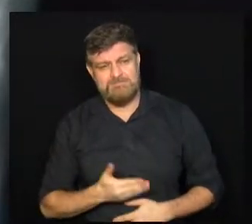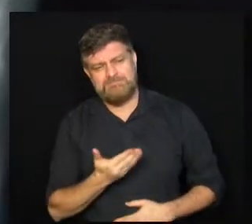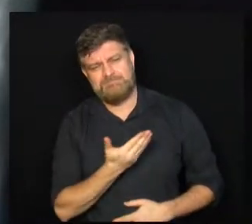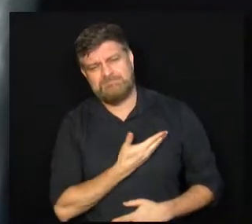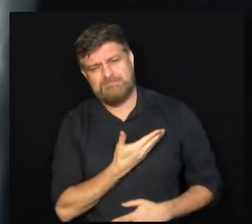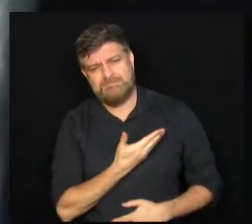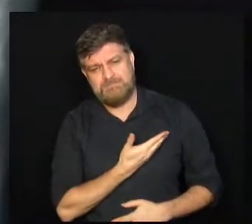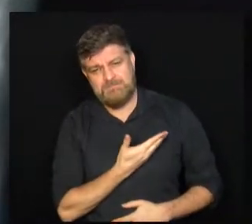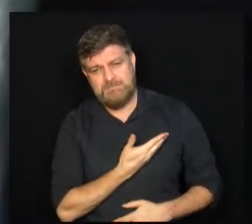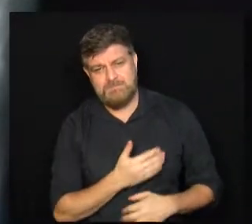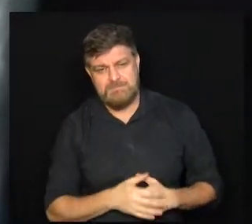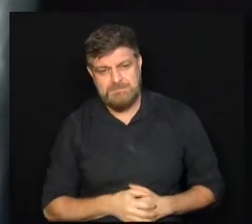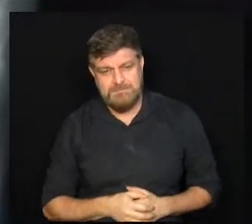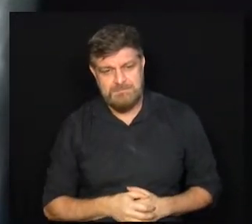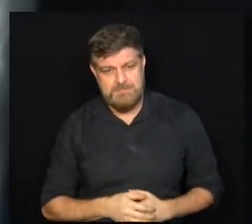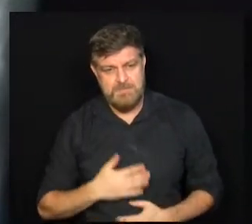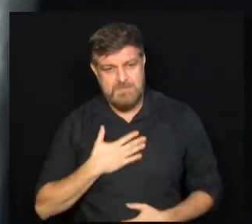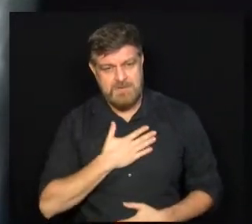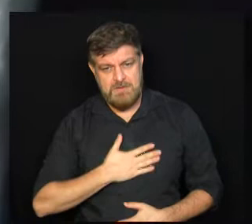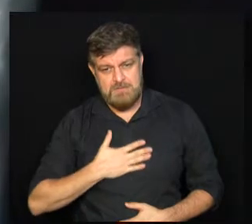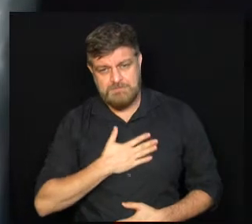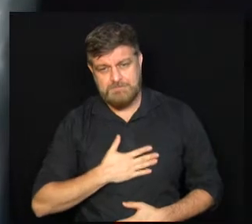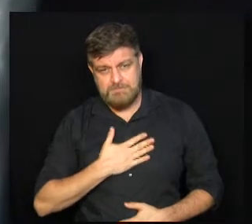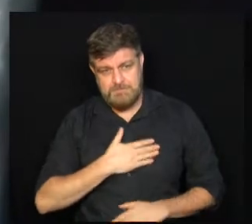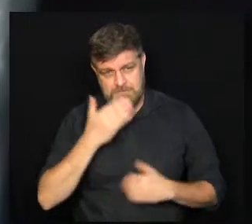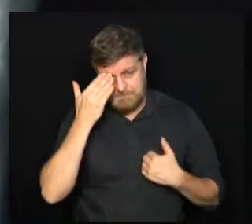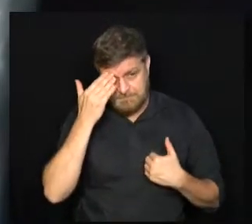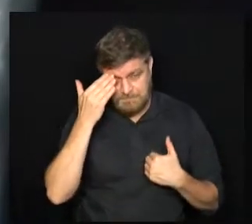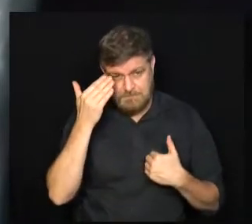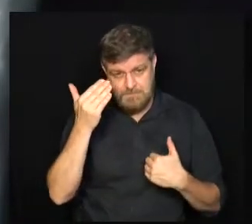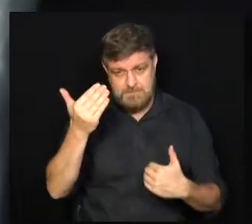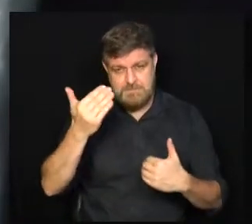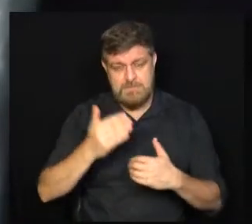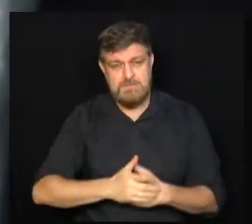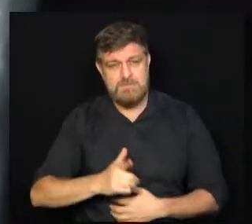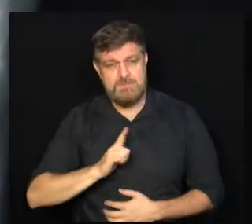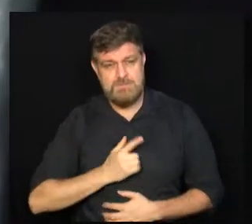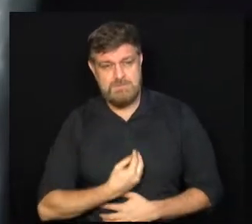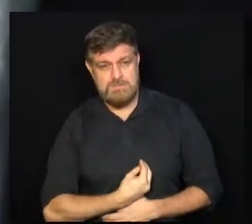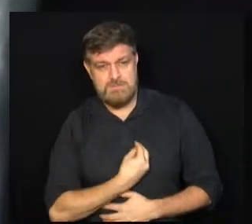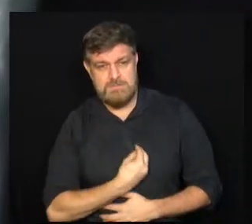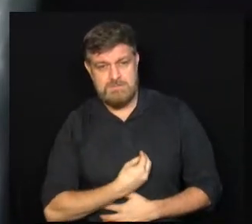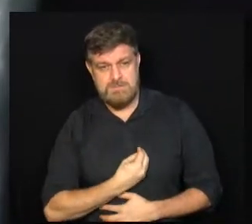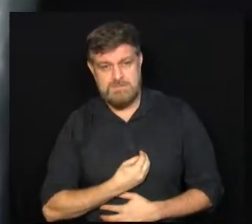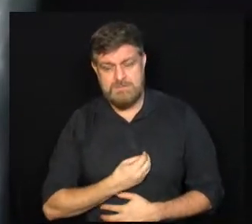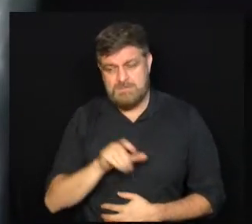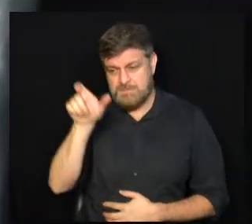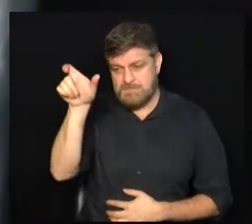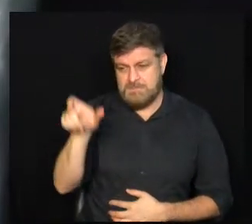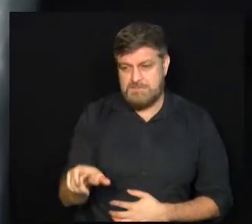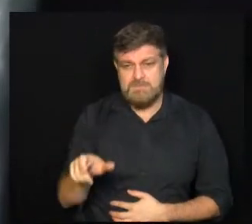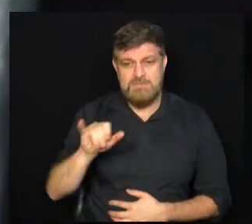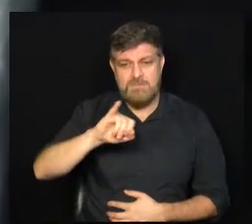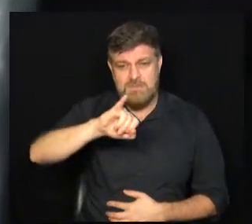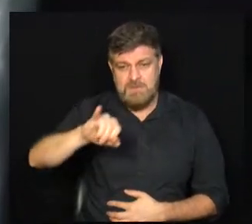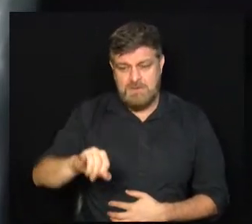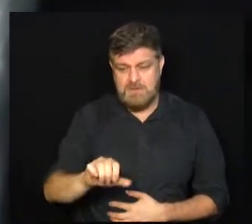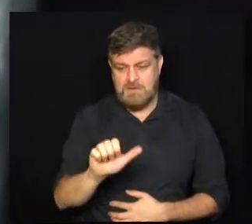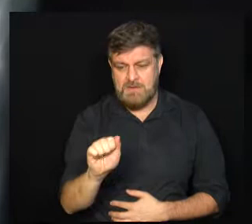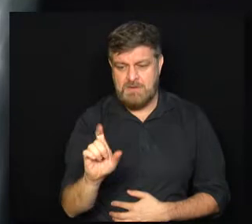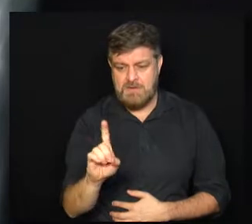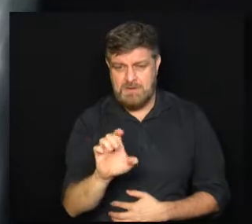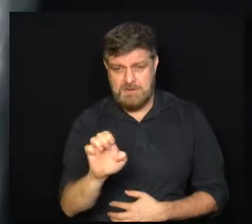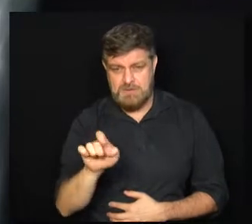amiga. Gostaria de agradecer também a presença da Jade, comissária de voo de uma